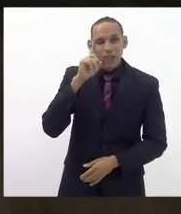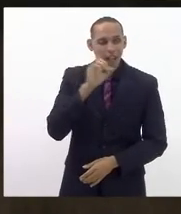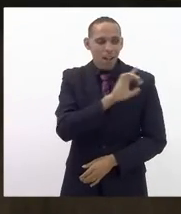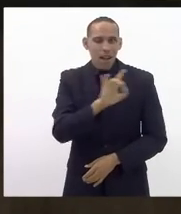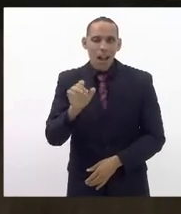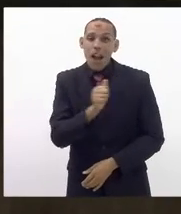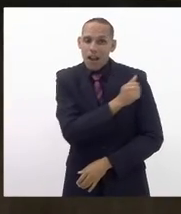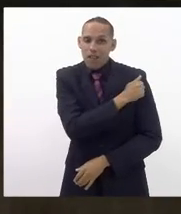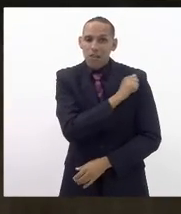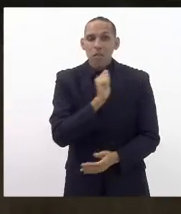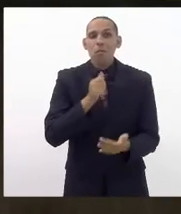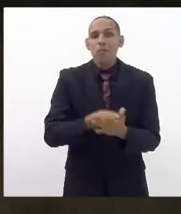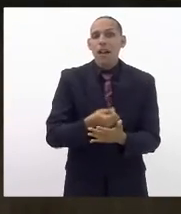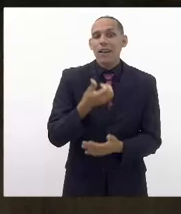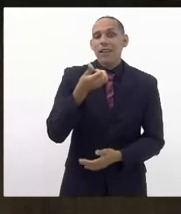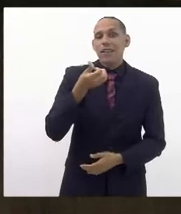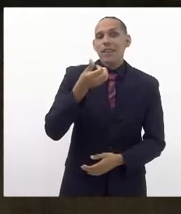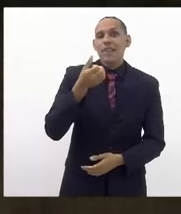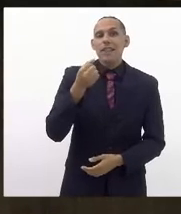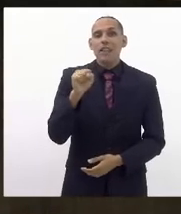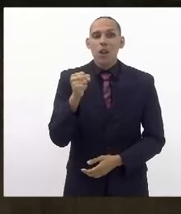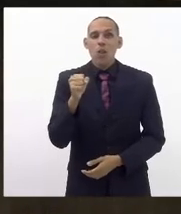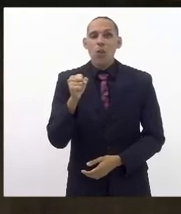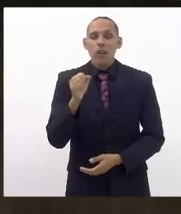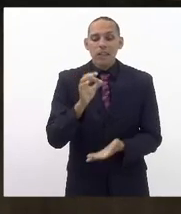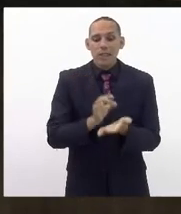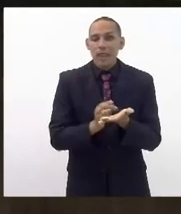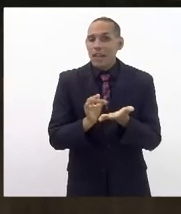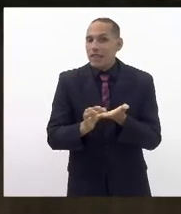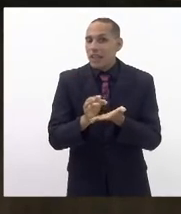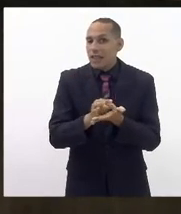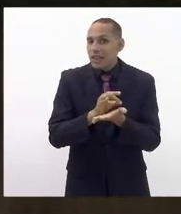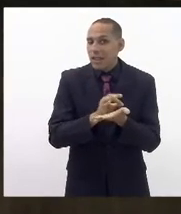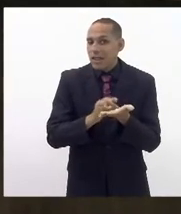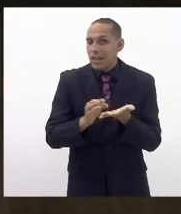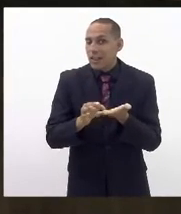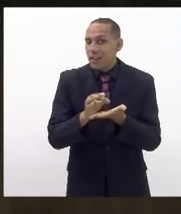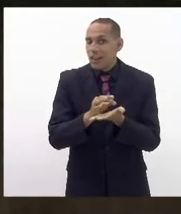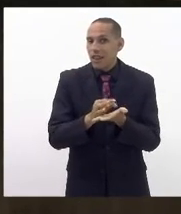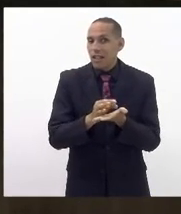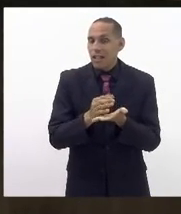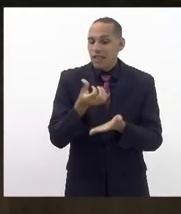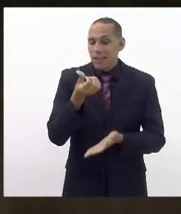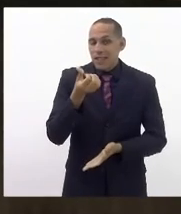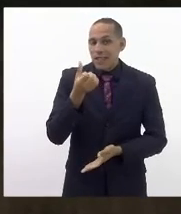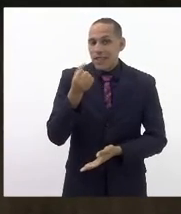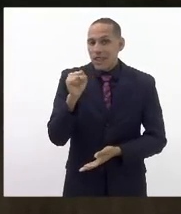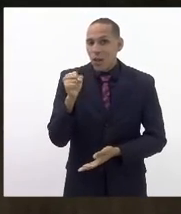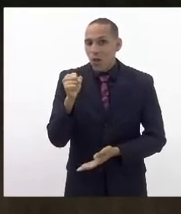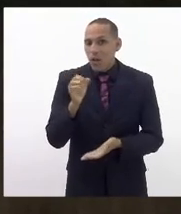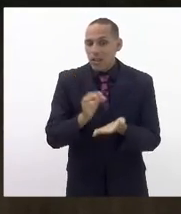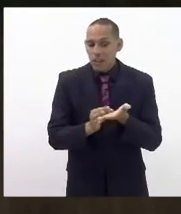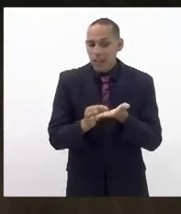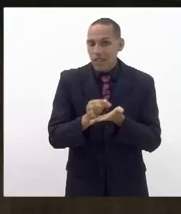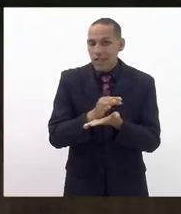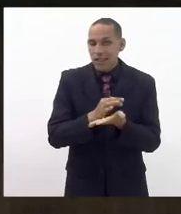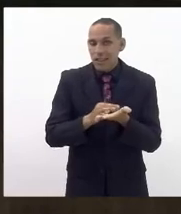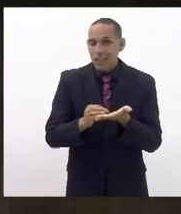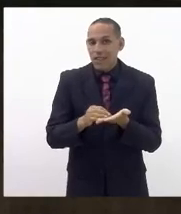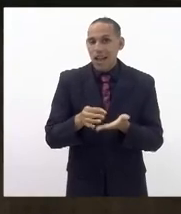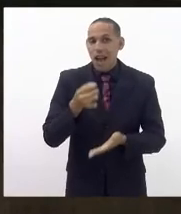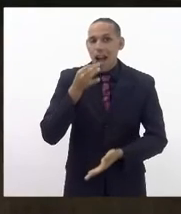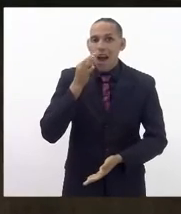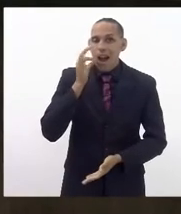estudante? 68 centavos. 68 centavos para garantir o café da manhã e